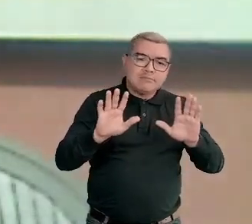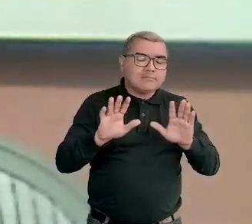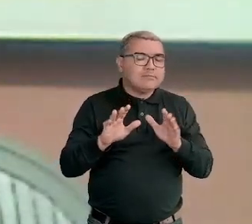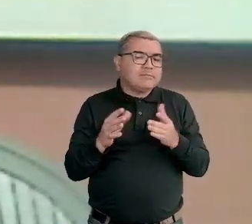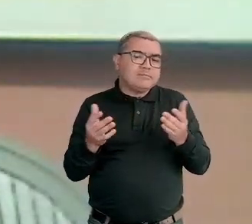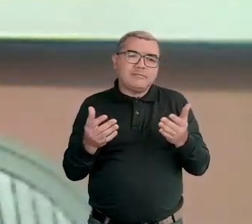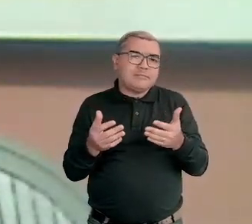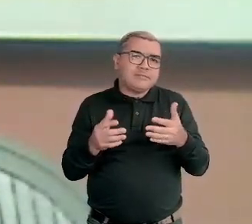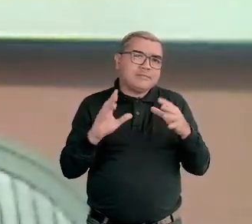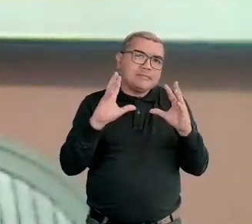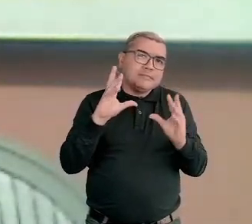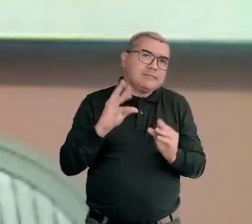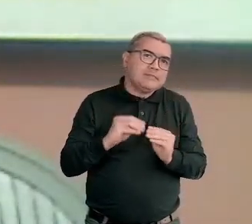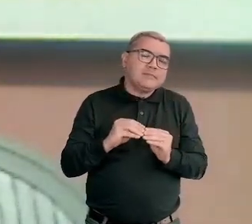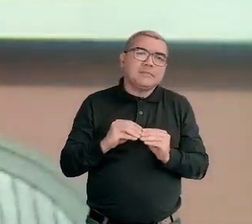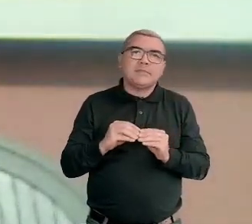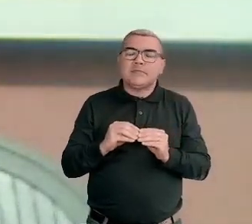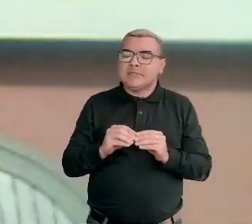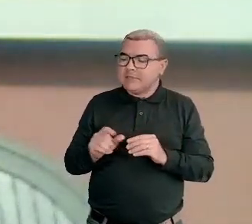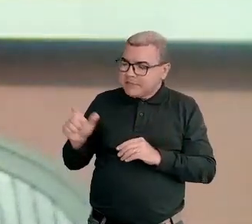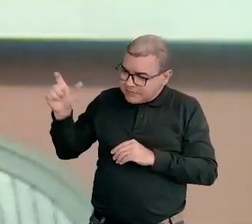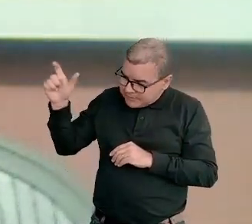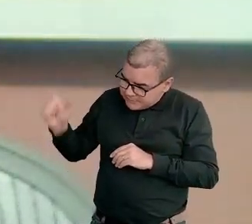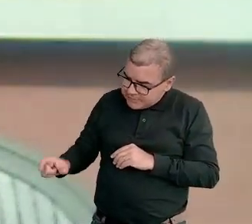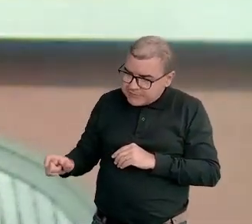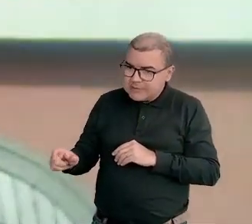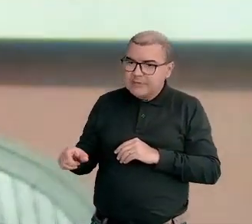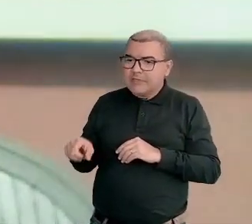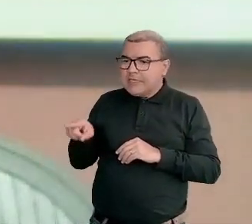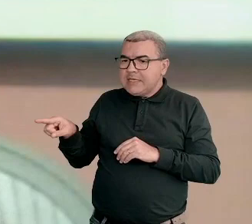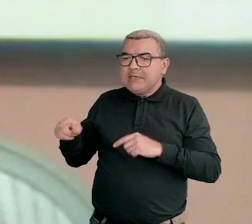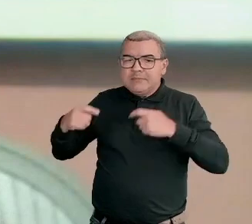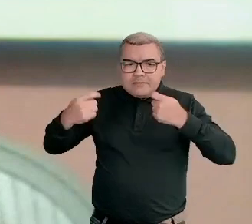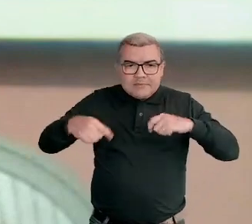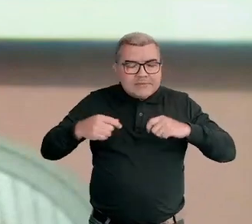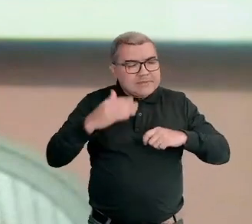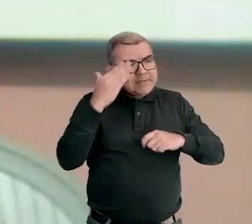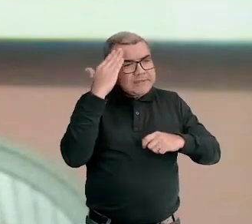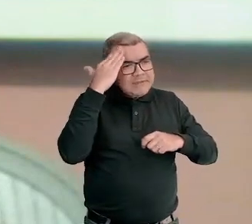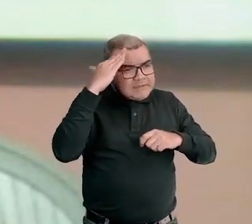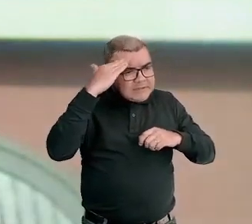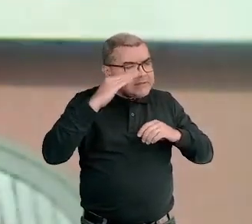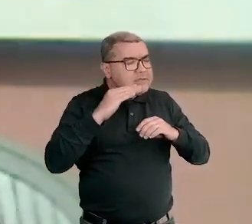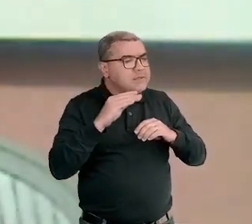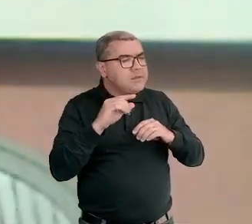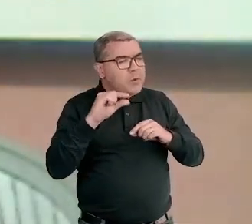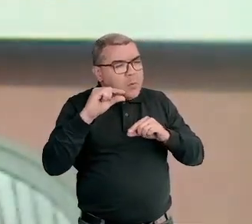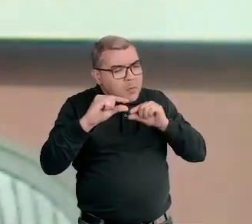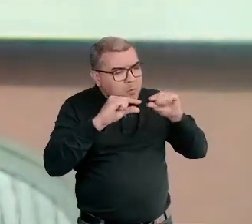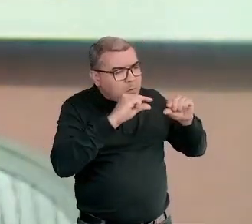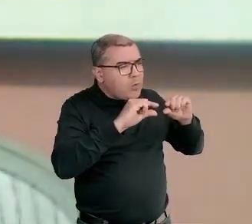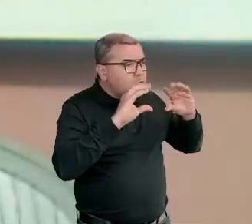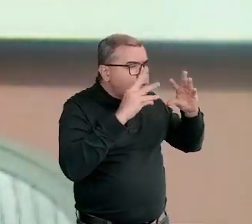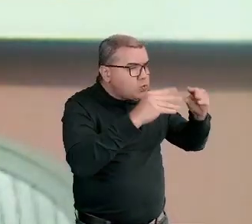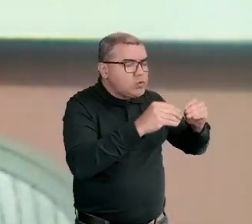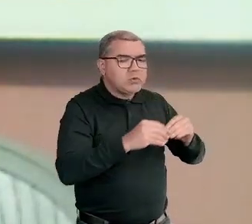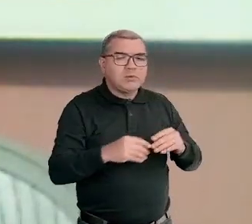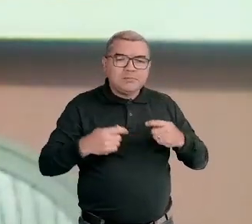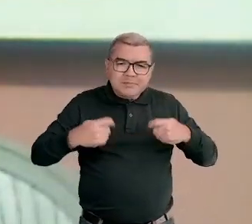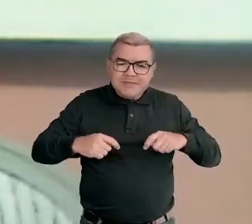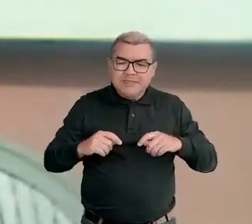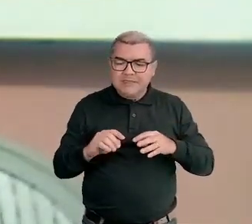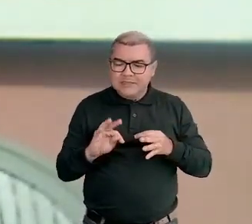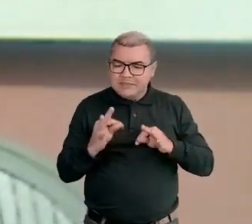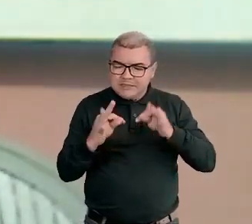Mas, enfim, eu acho que esse entendimento dessa complexidade, quer dizer, o médico tem que saber tecnologia